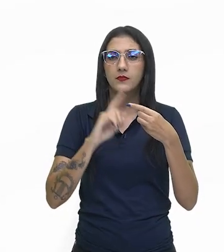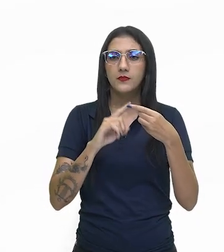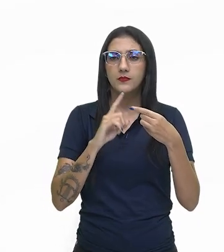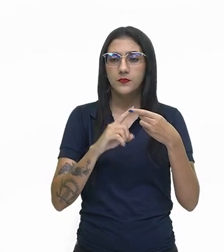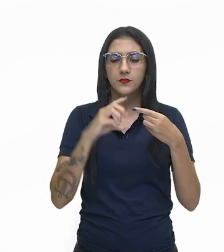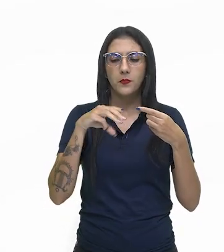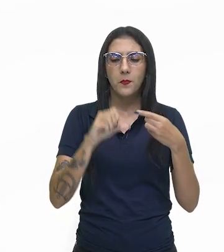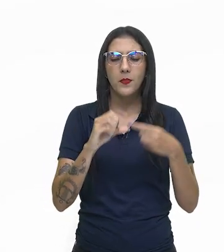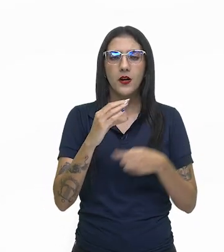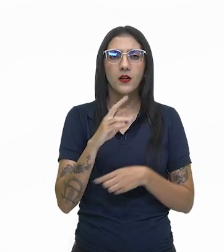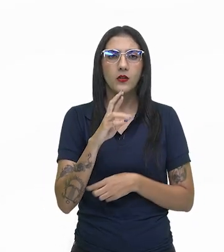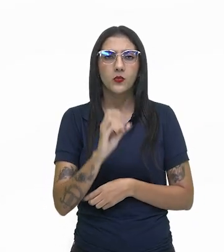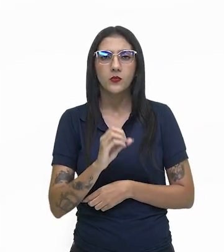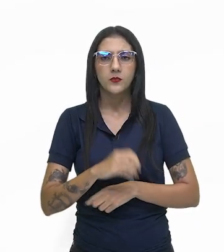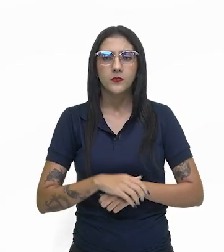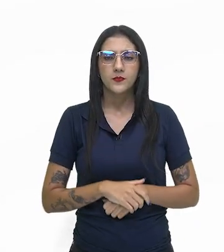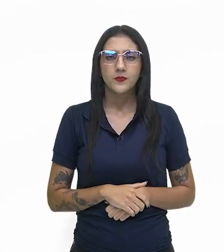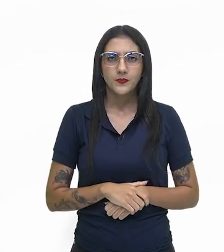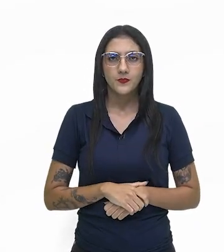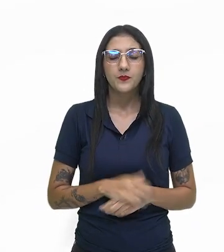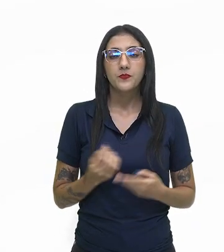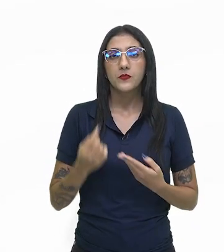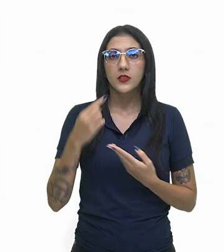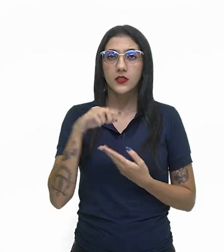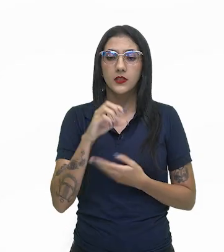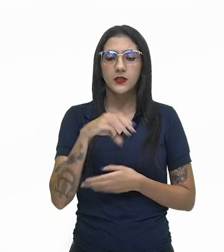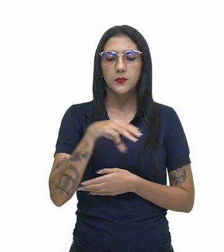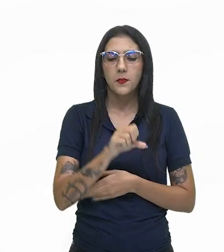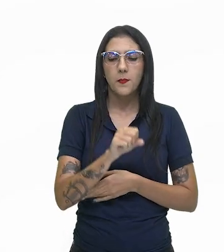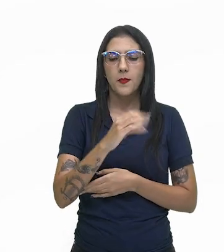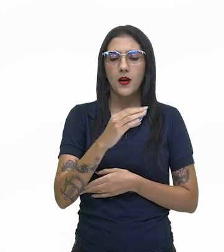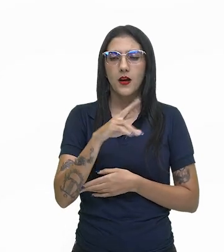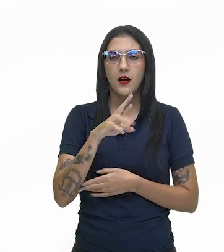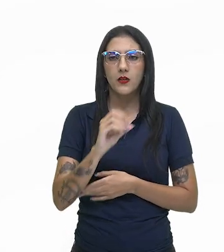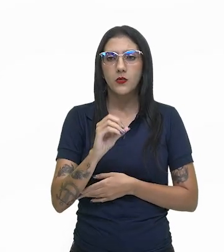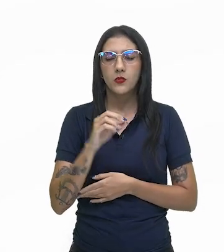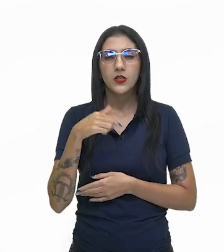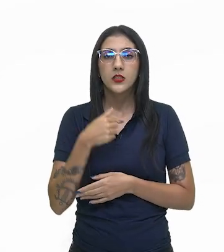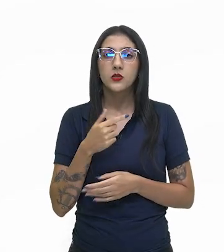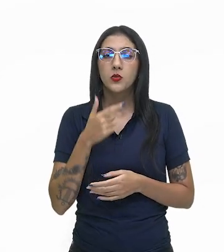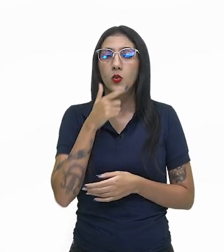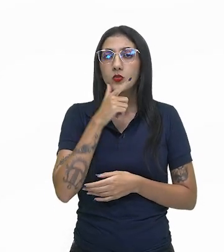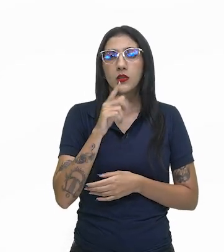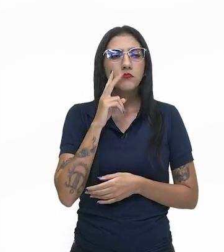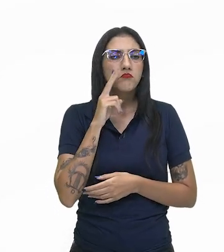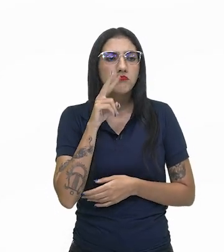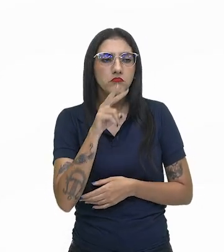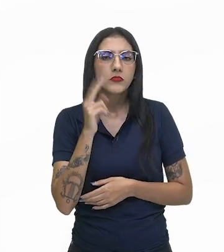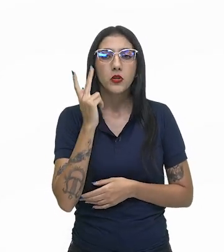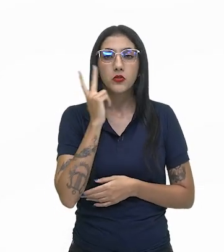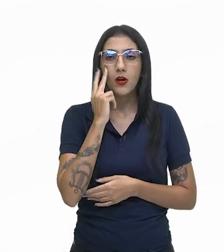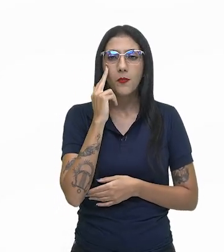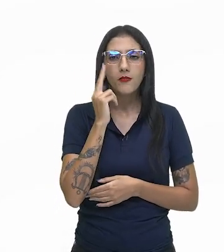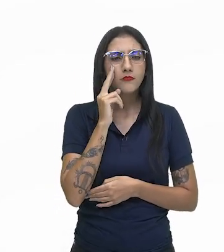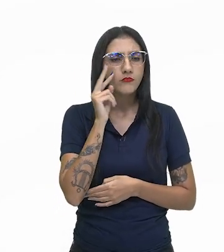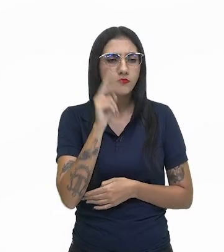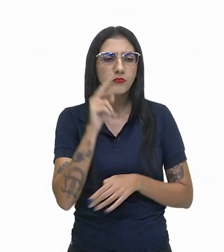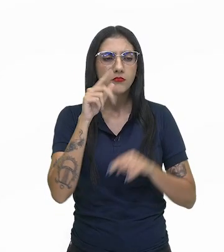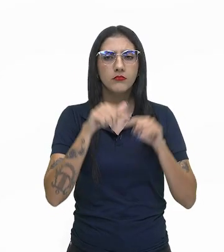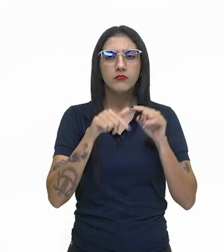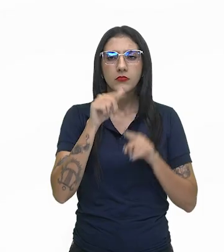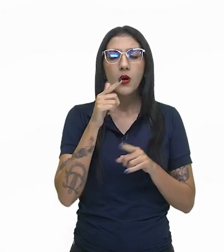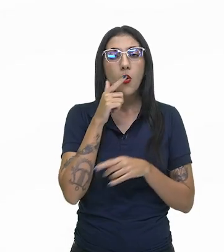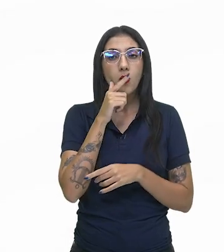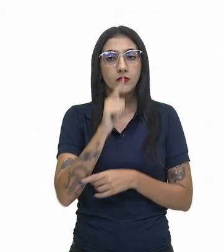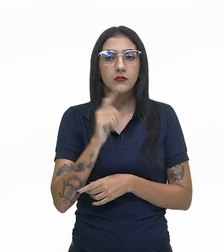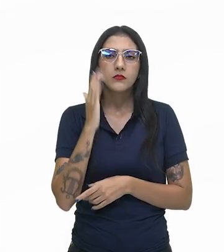macroscópico é aquele domínio que a gente consegue enxergar a olho nu. Então, eu olho e